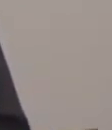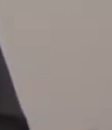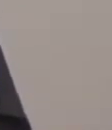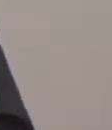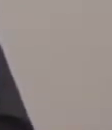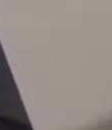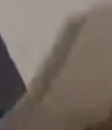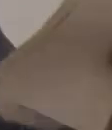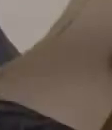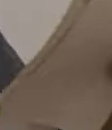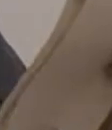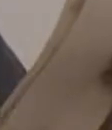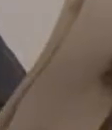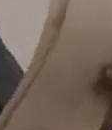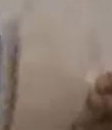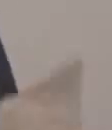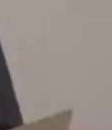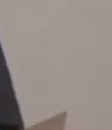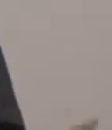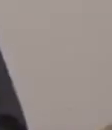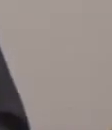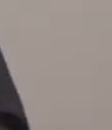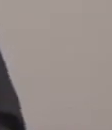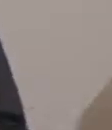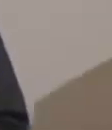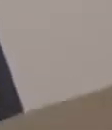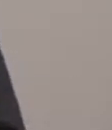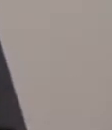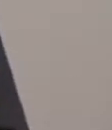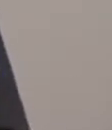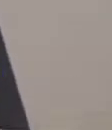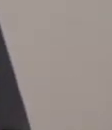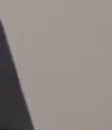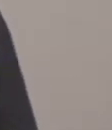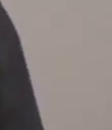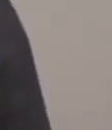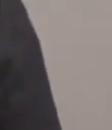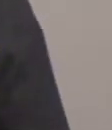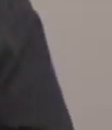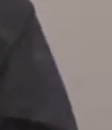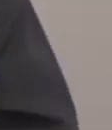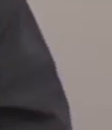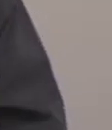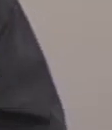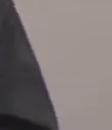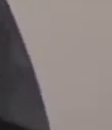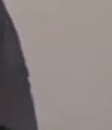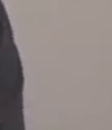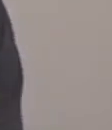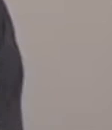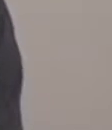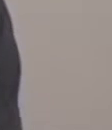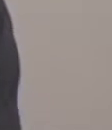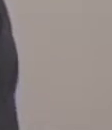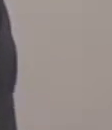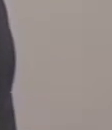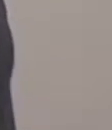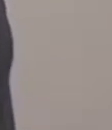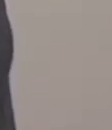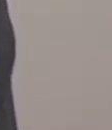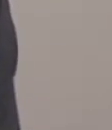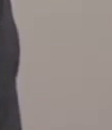mas só para terminar, então, é muito importante a gente saber de tudo isso que está acontecendo no nosso município. E para encerrar, só queria dizer assim,